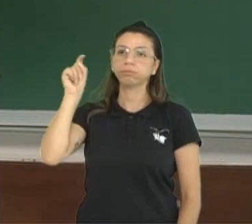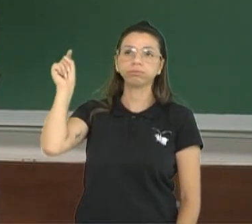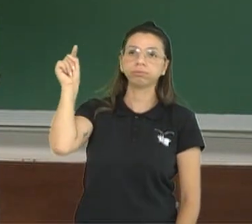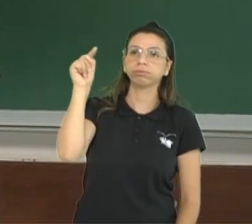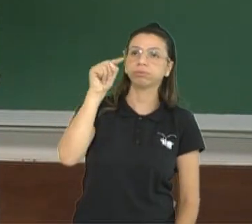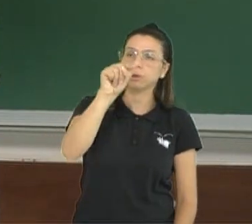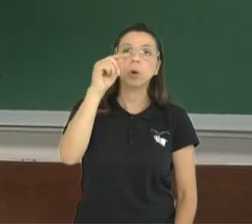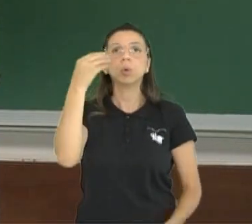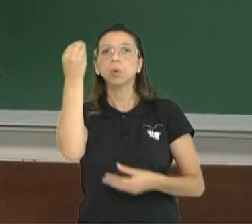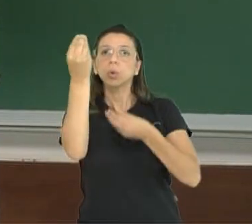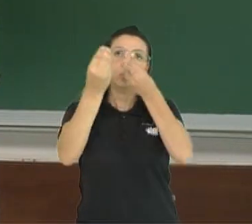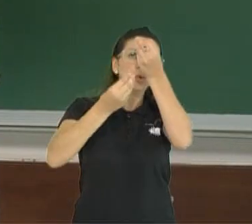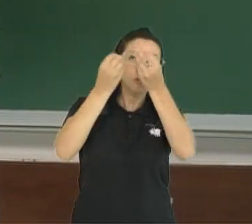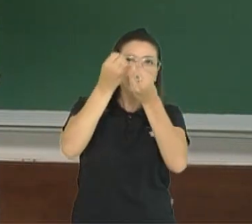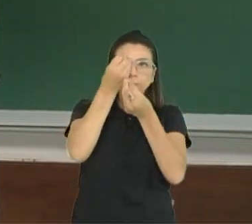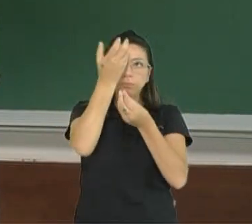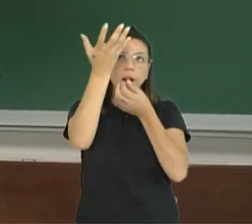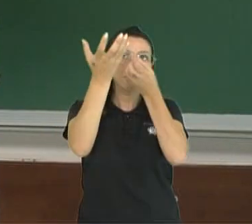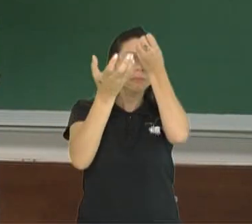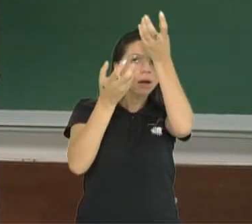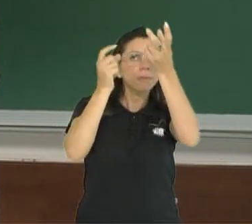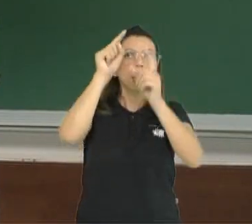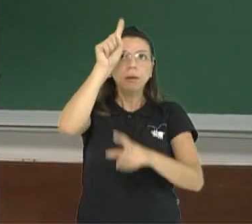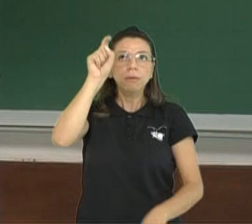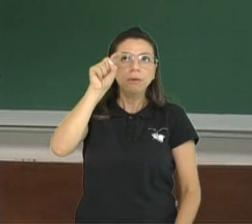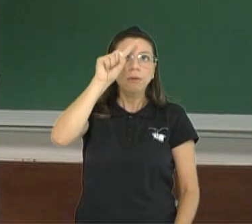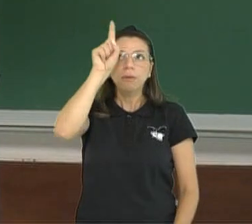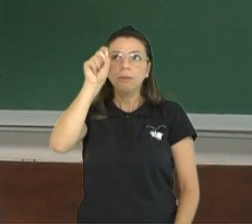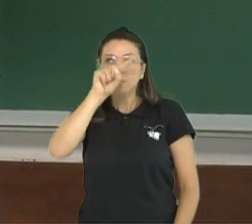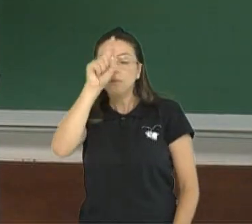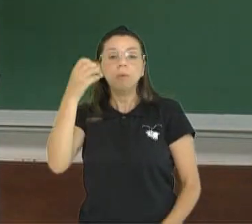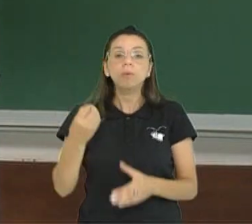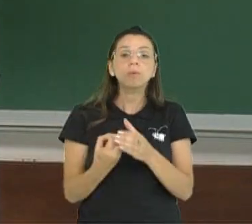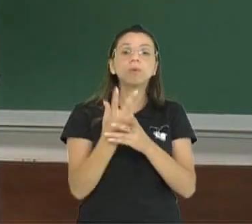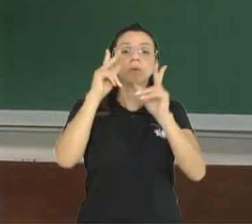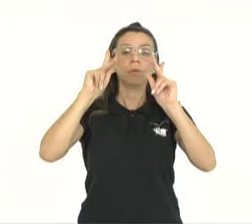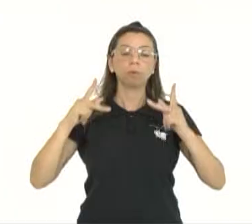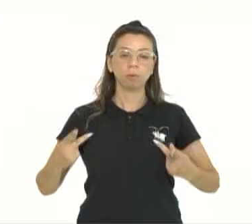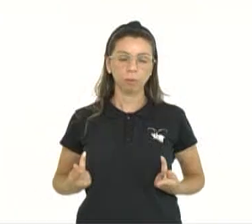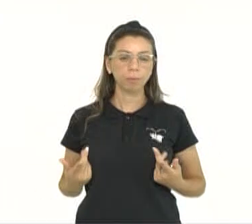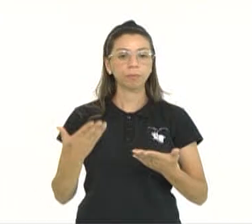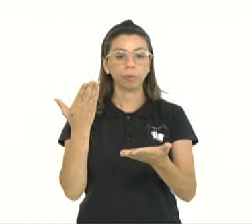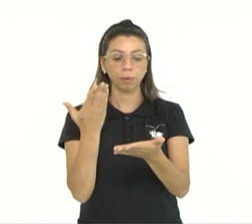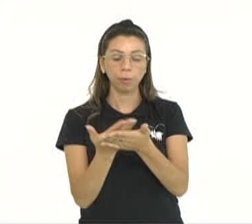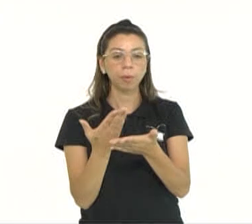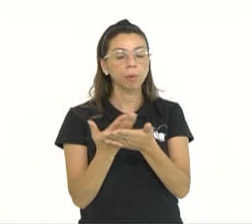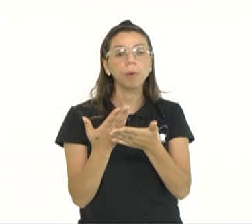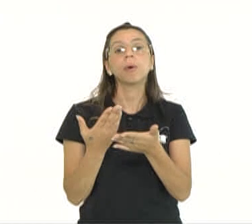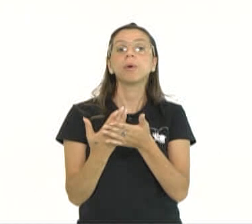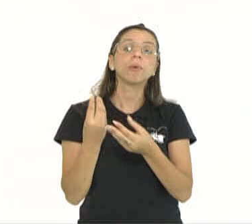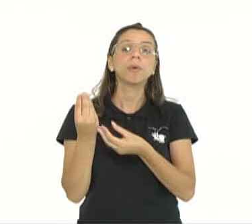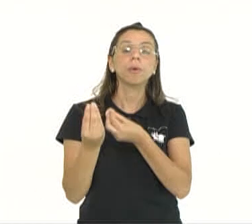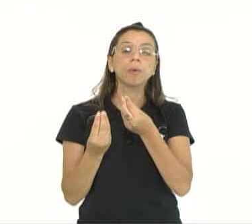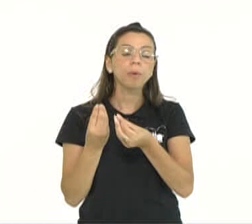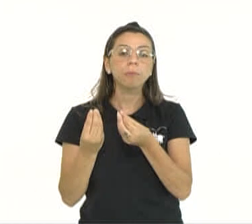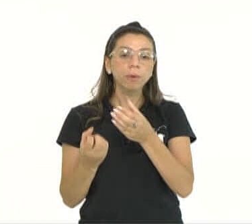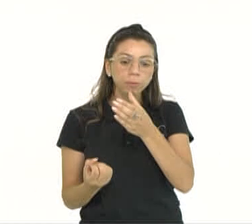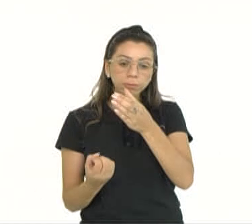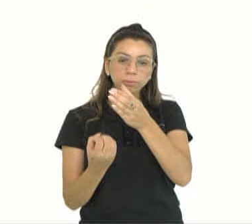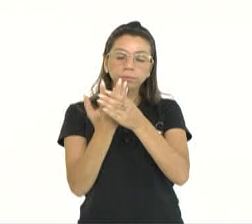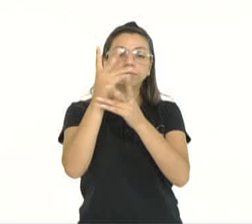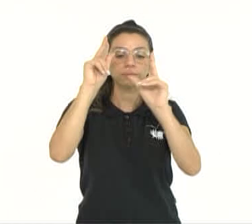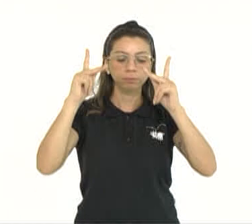cabeça de como surgiu o homem. Nessa nossa aula, nós vamos estudar sobre o surgimento do homem e o que é